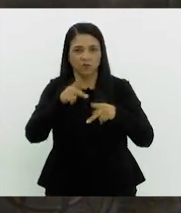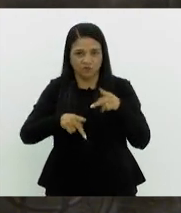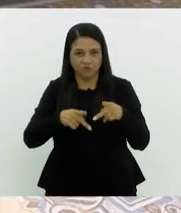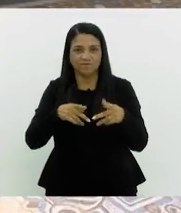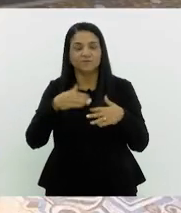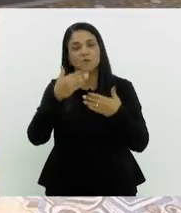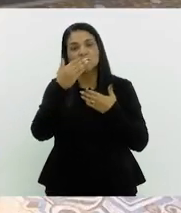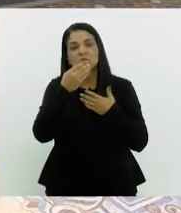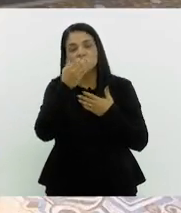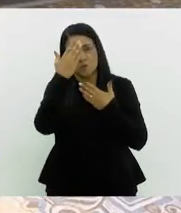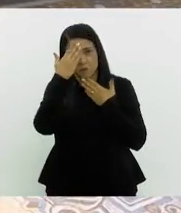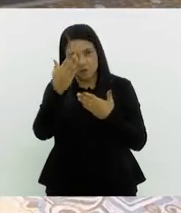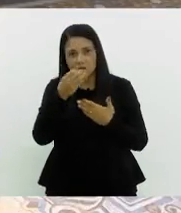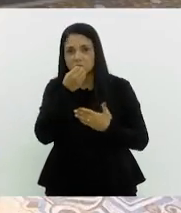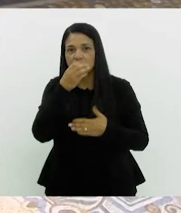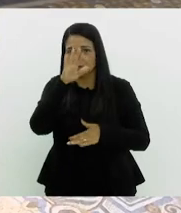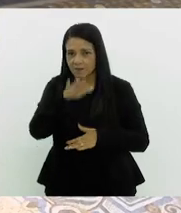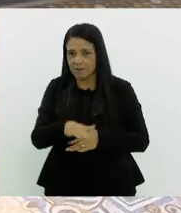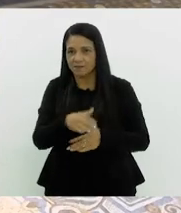vocês.